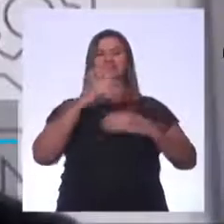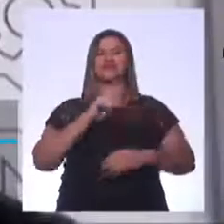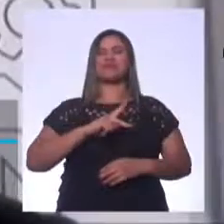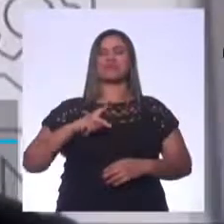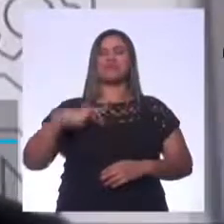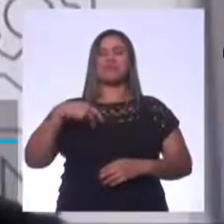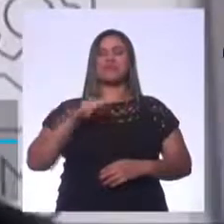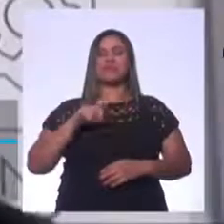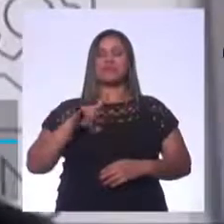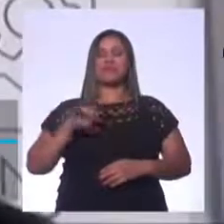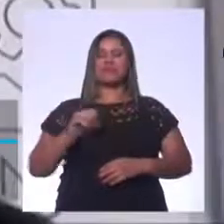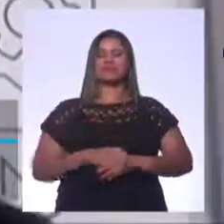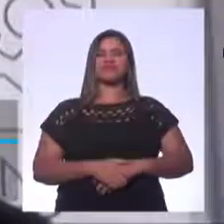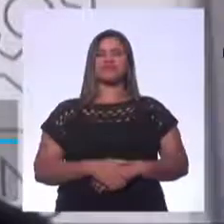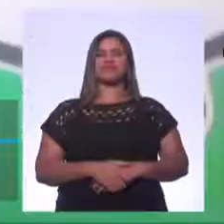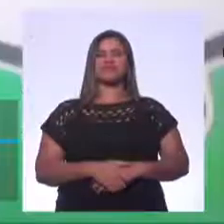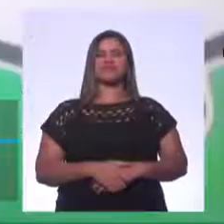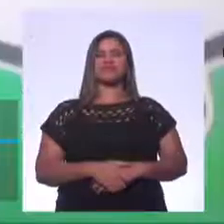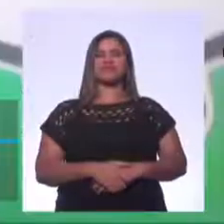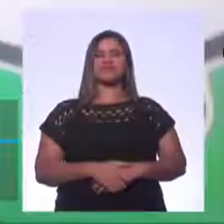Professor Paulo.